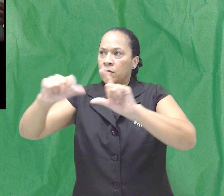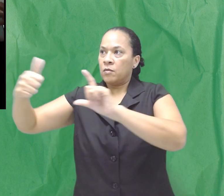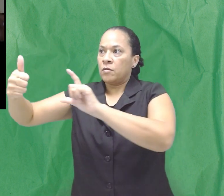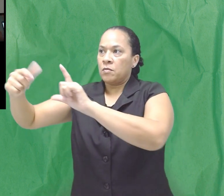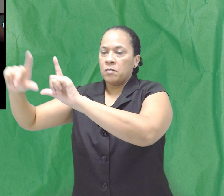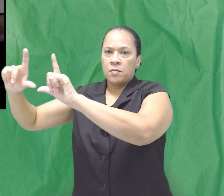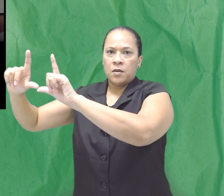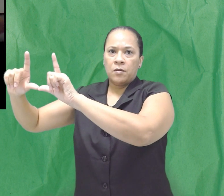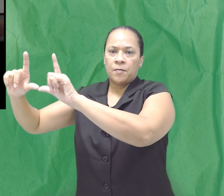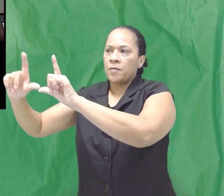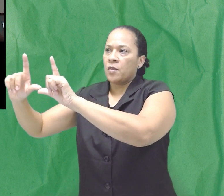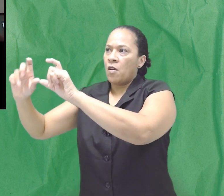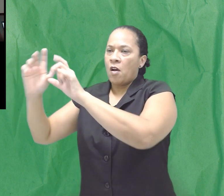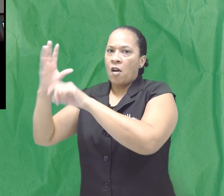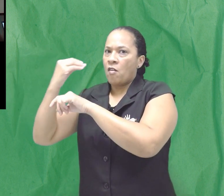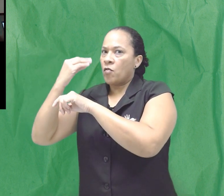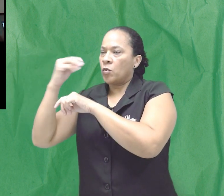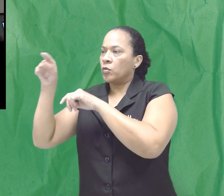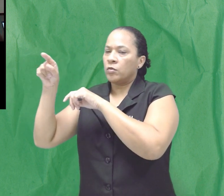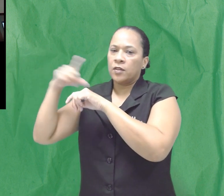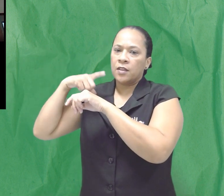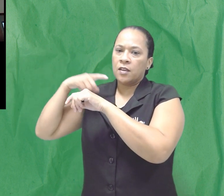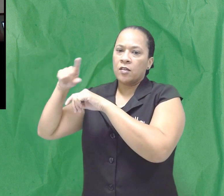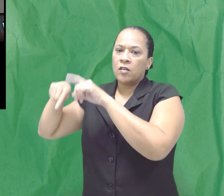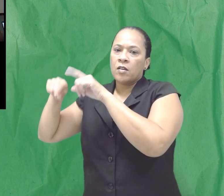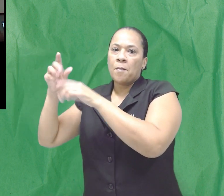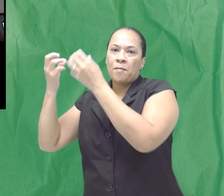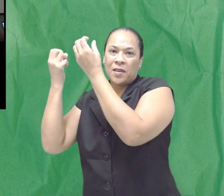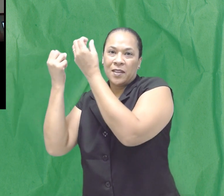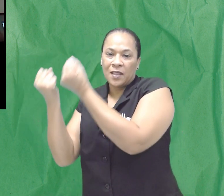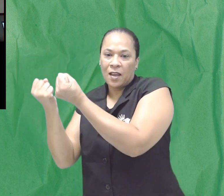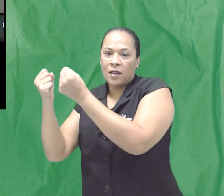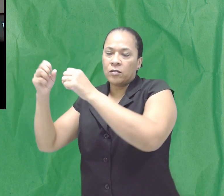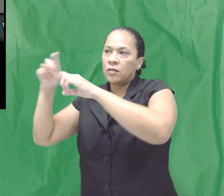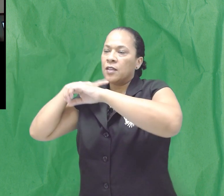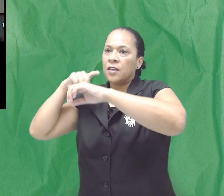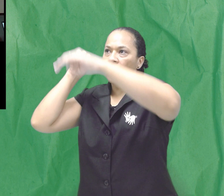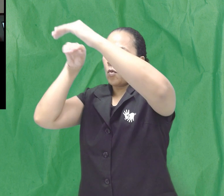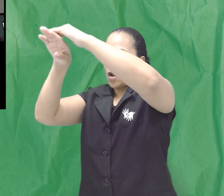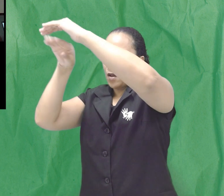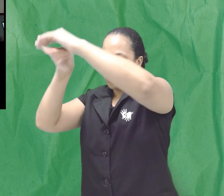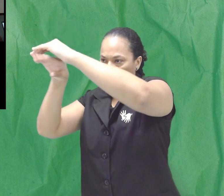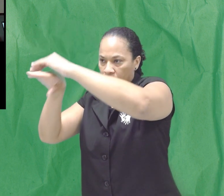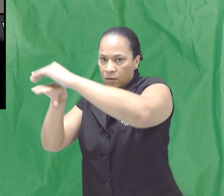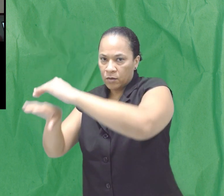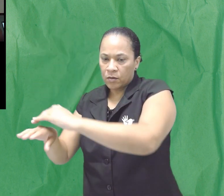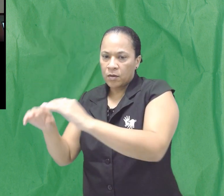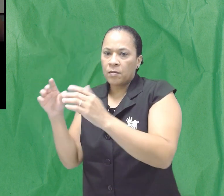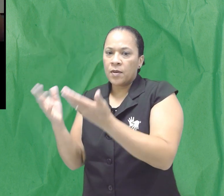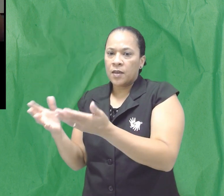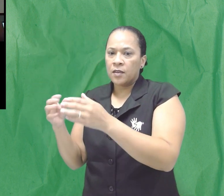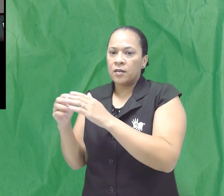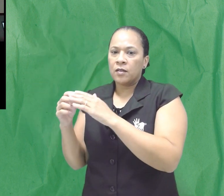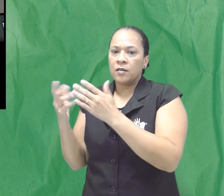contêm volumes maiores, e por isso vão ser mais pesados. E à medida que esse tamanho vai diminuindo, né, o reagente vai